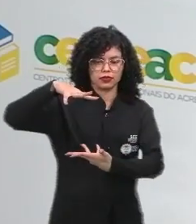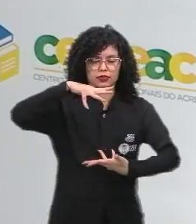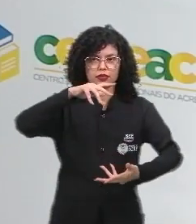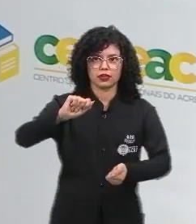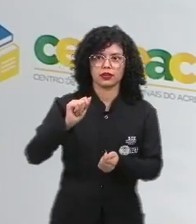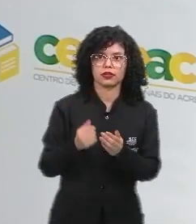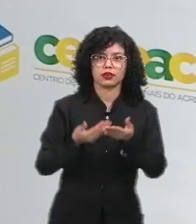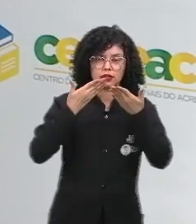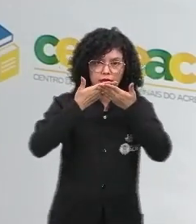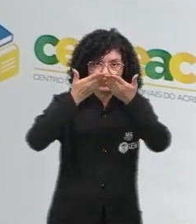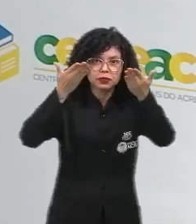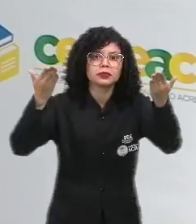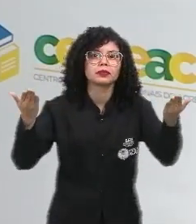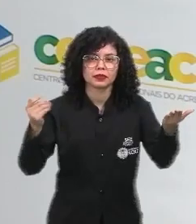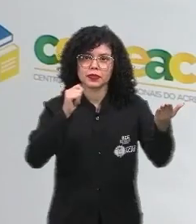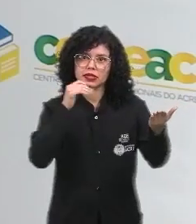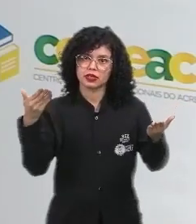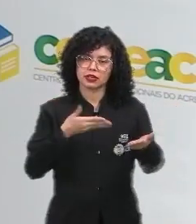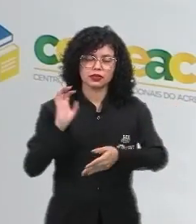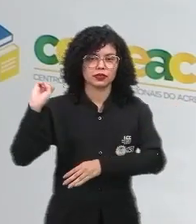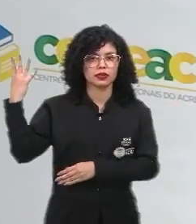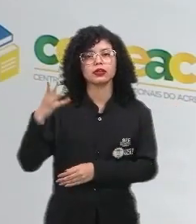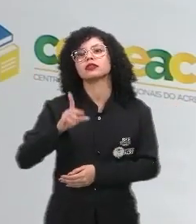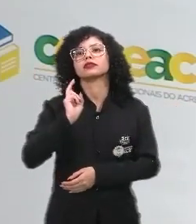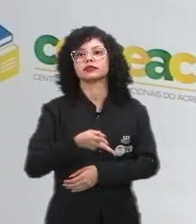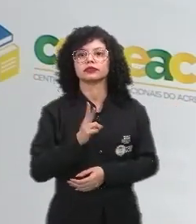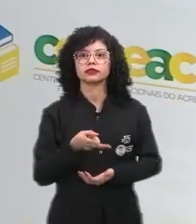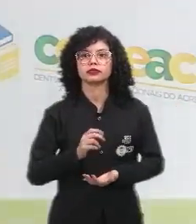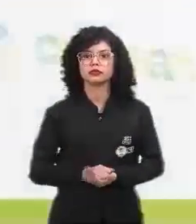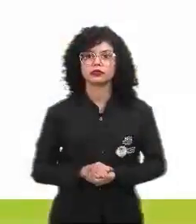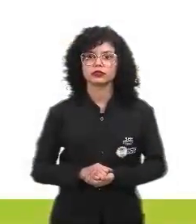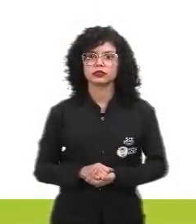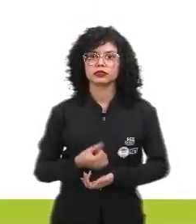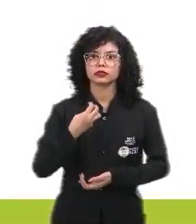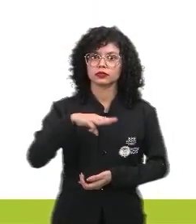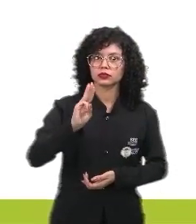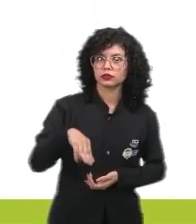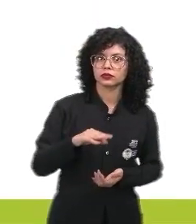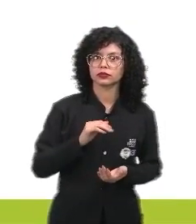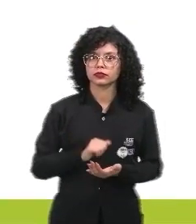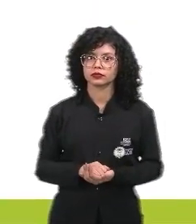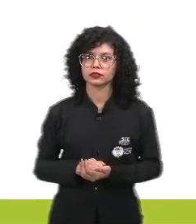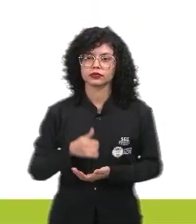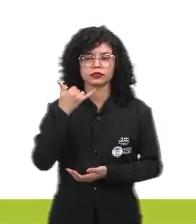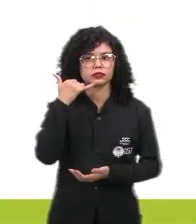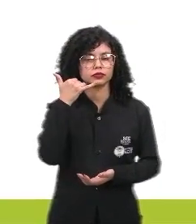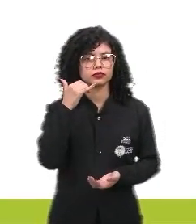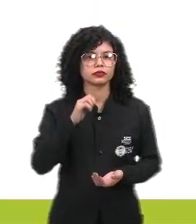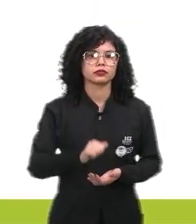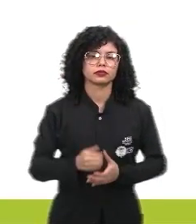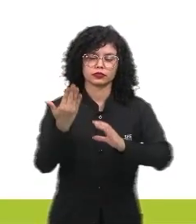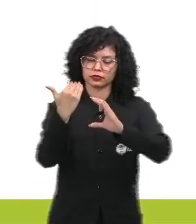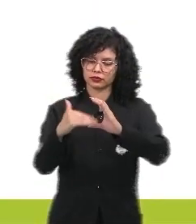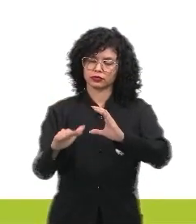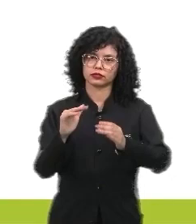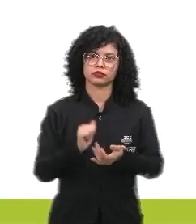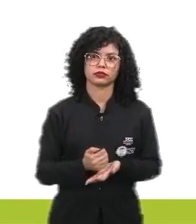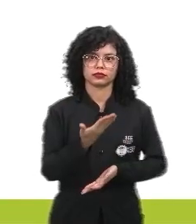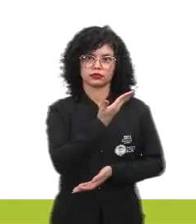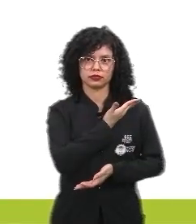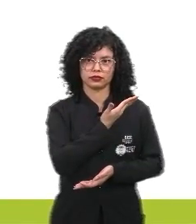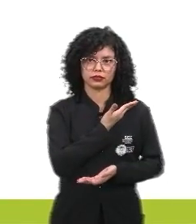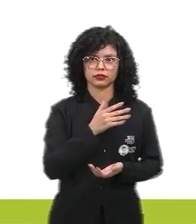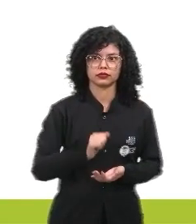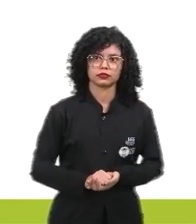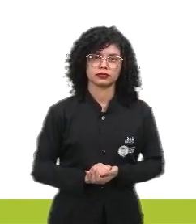dos nossos olhos, né? Acontecendo a todo vapor. Quem nunca pegou o celular para mandar uma mensagem para um amiguinho